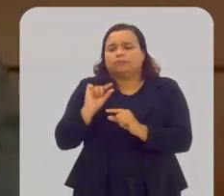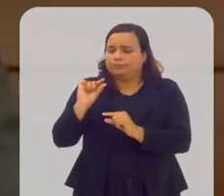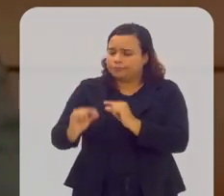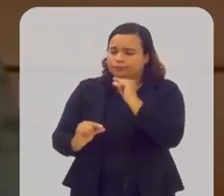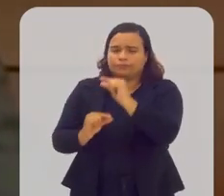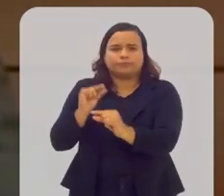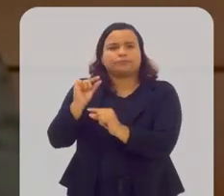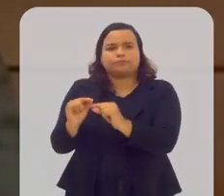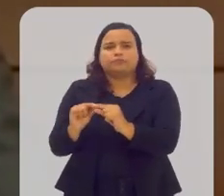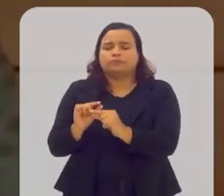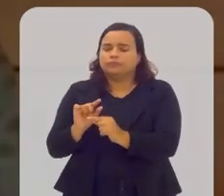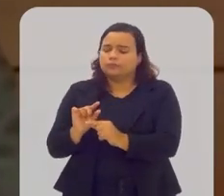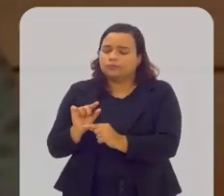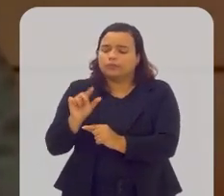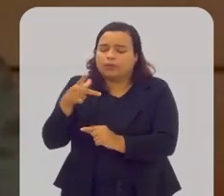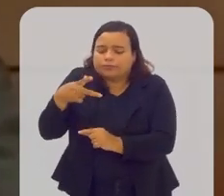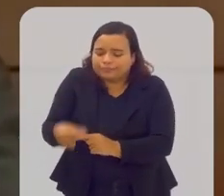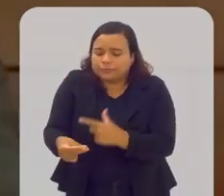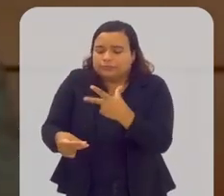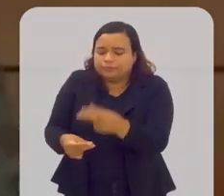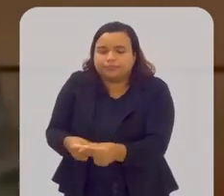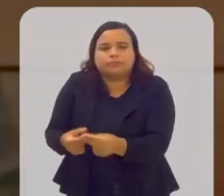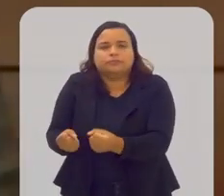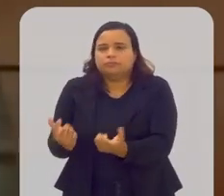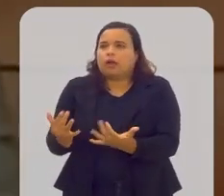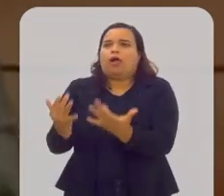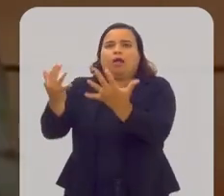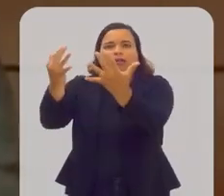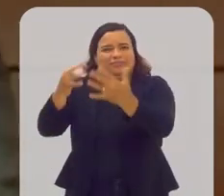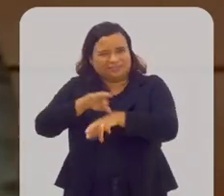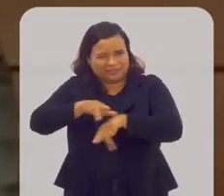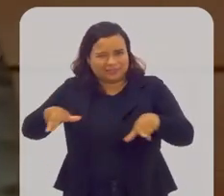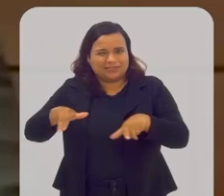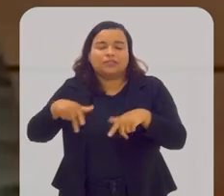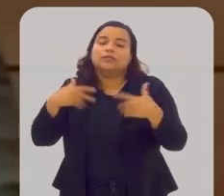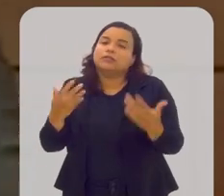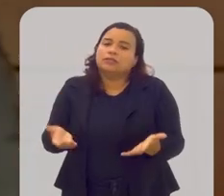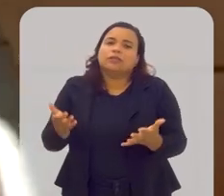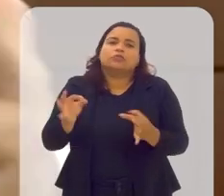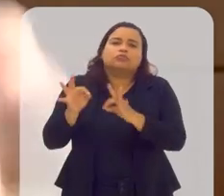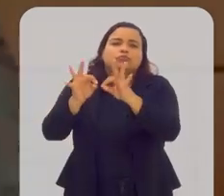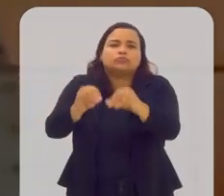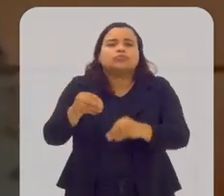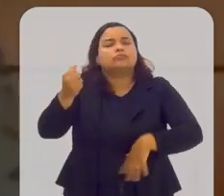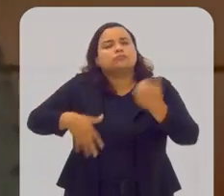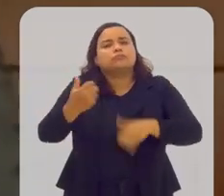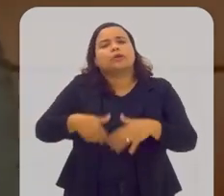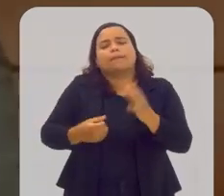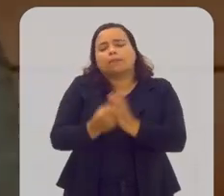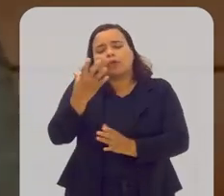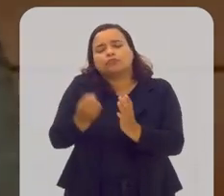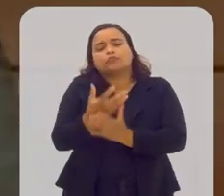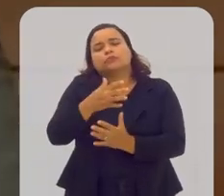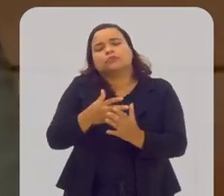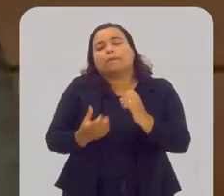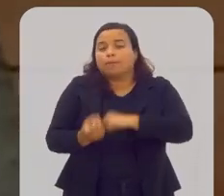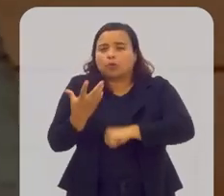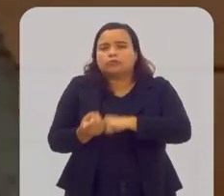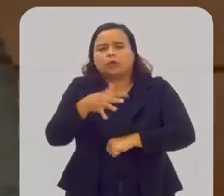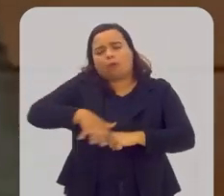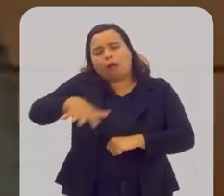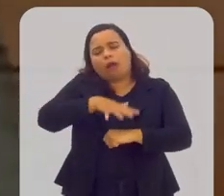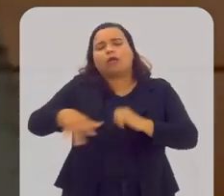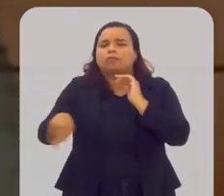de fertilizantes. Isso são ações que atrelam o conhecimento da química, a produção na área da